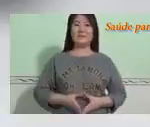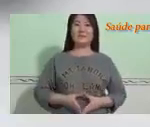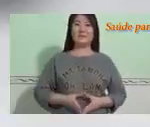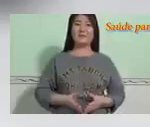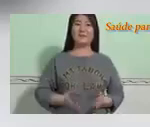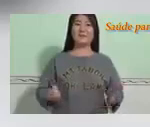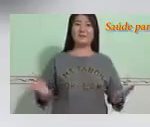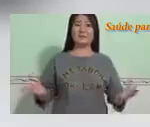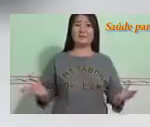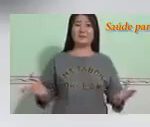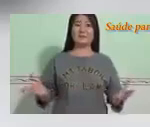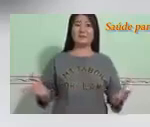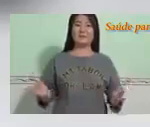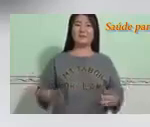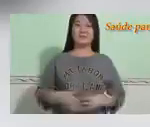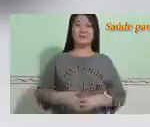fibromialgia.